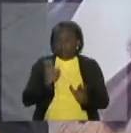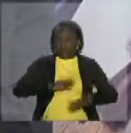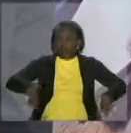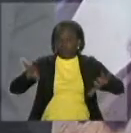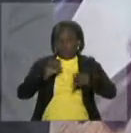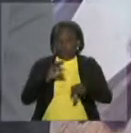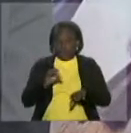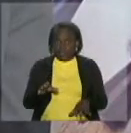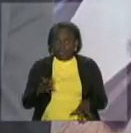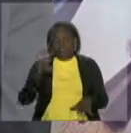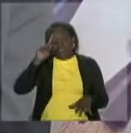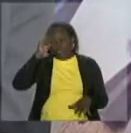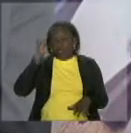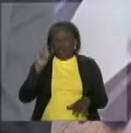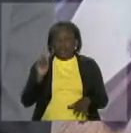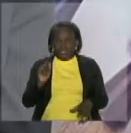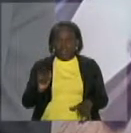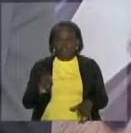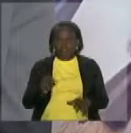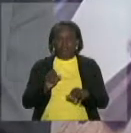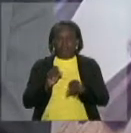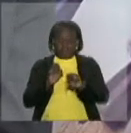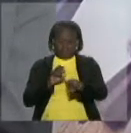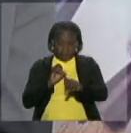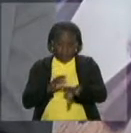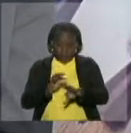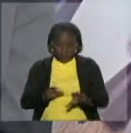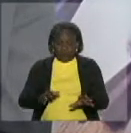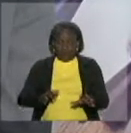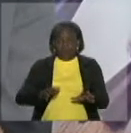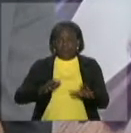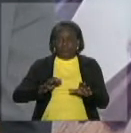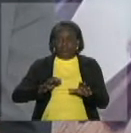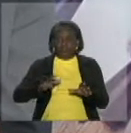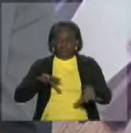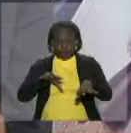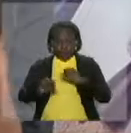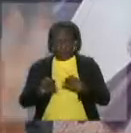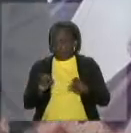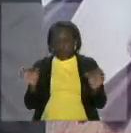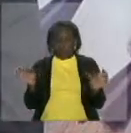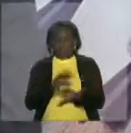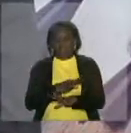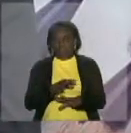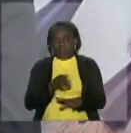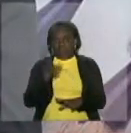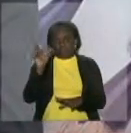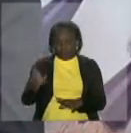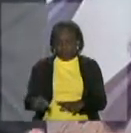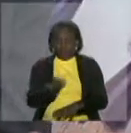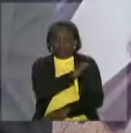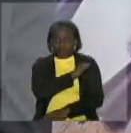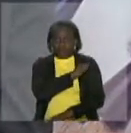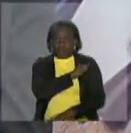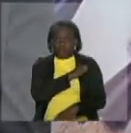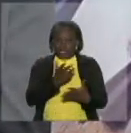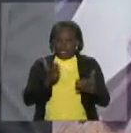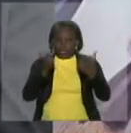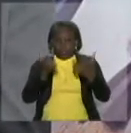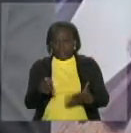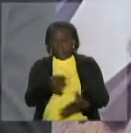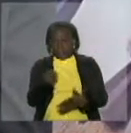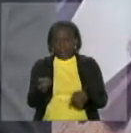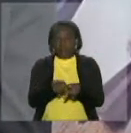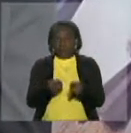nacional, e que diz que a ideia é que o ensino propicie uma formação plena do aluno. Perfeito. E aí eu quero